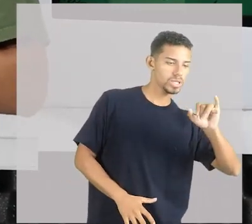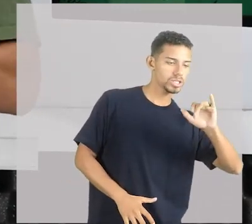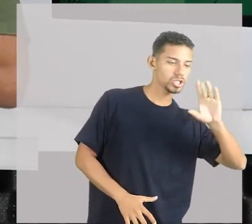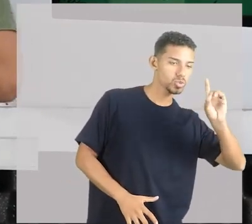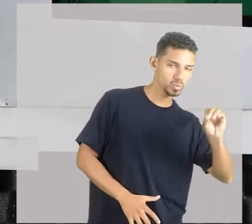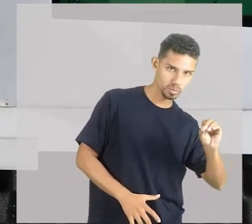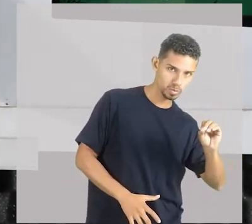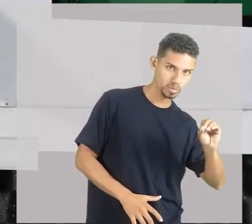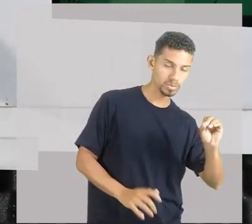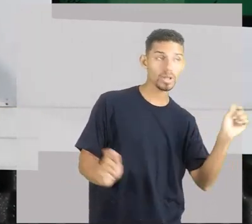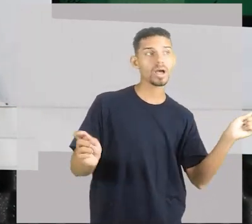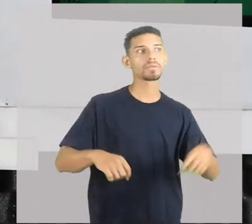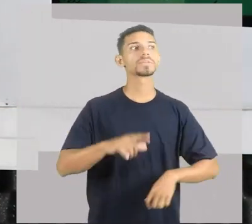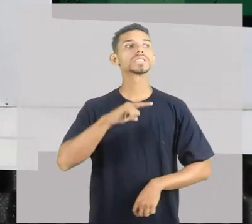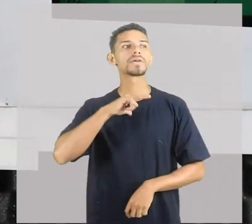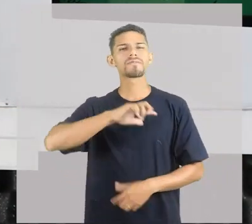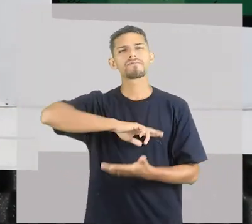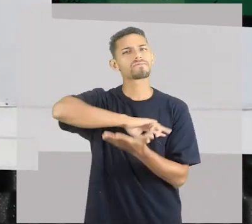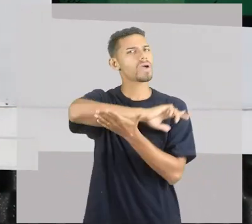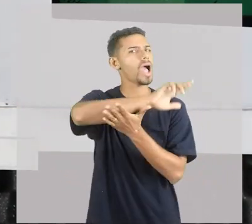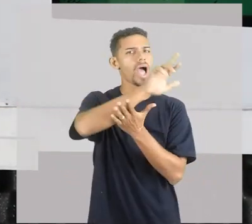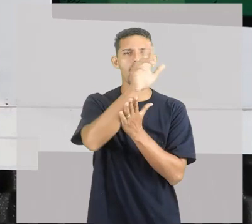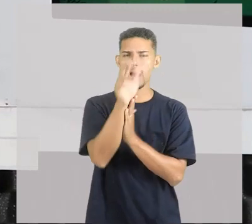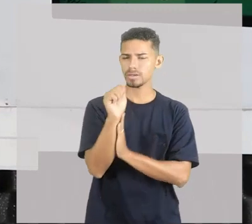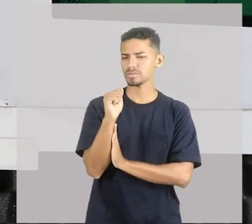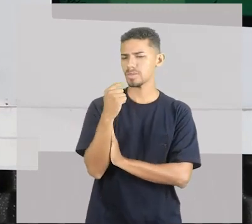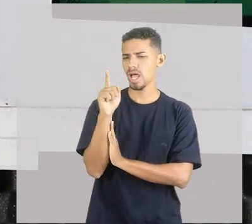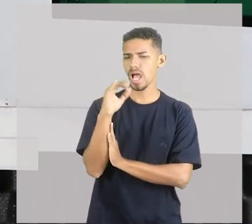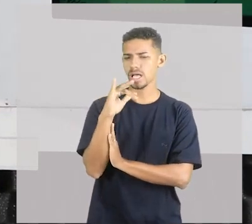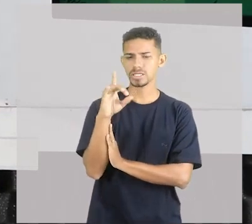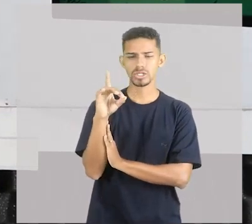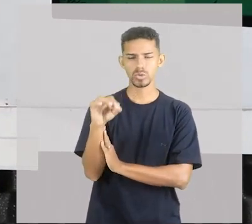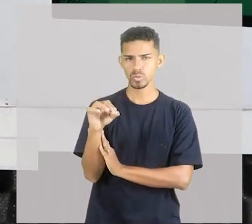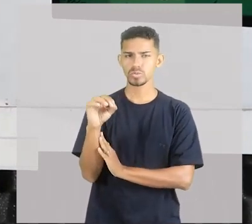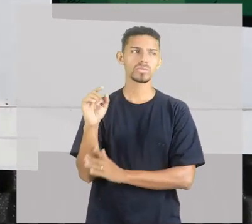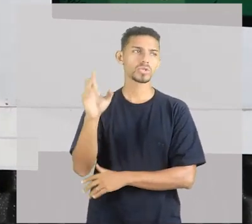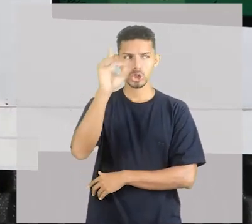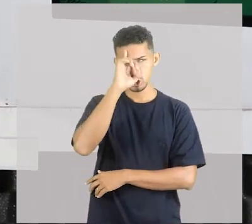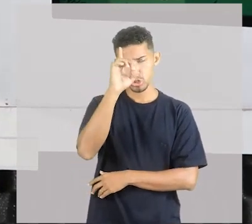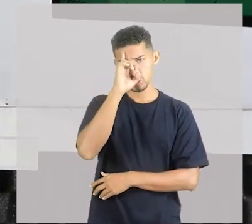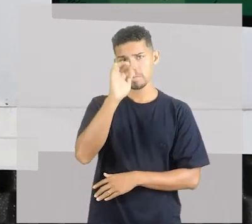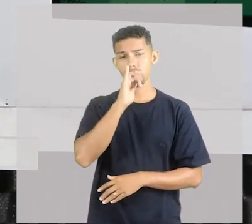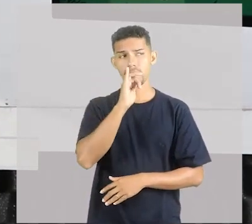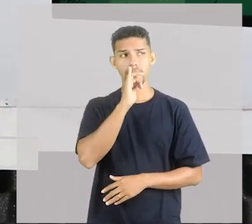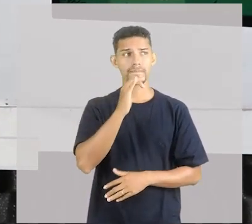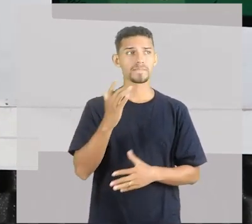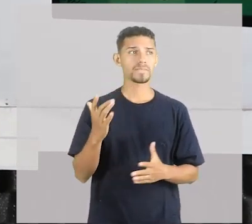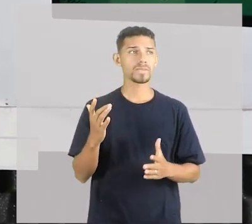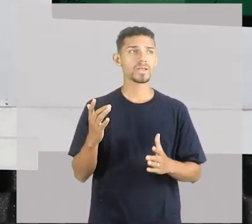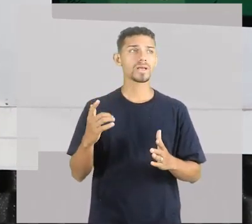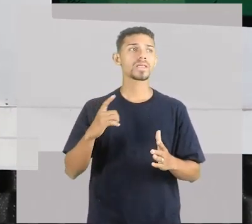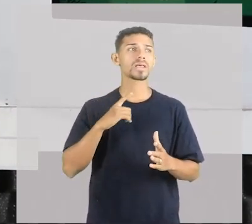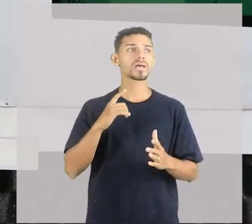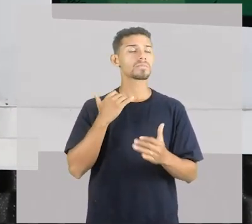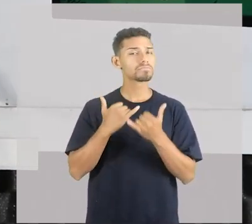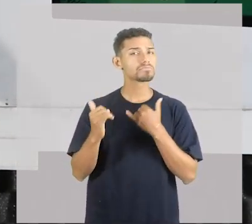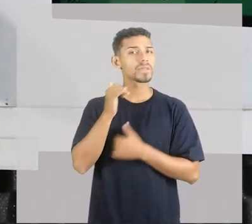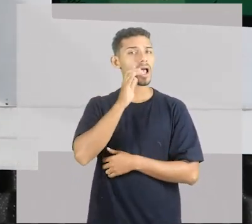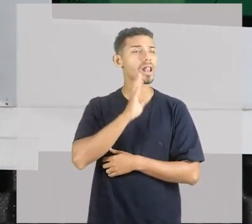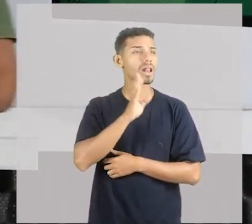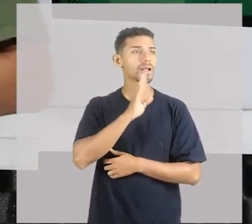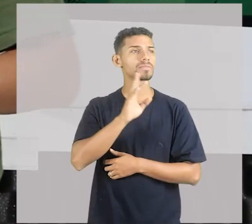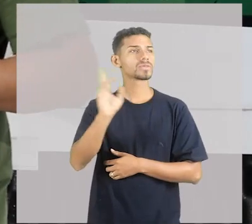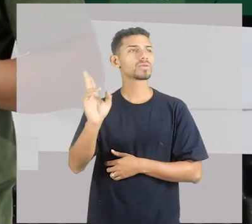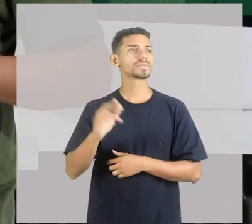carboxílico. E a gente tem vários ácidos carboxílicos que a gente usa muito no nosso dia a dia, ó. Um bem bacana aqui para você, ácido